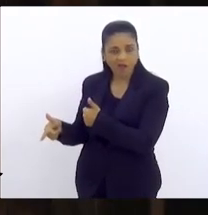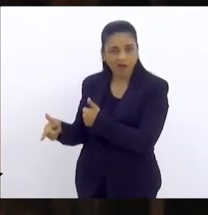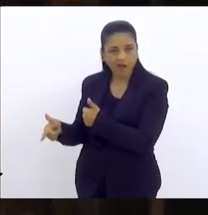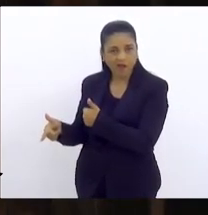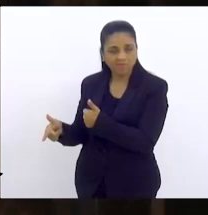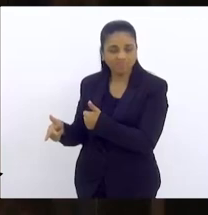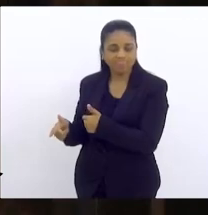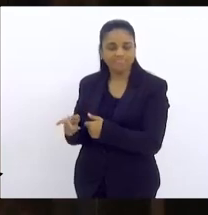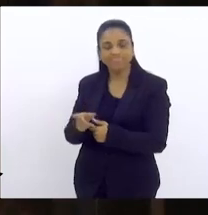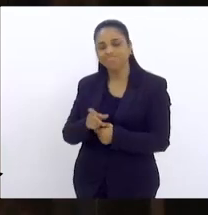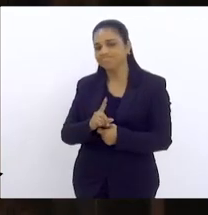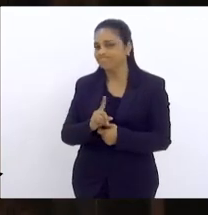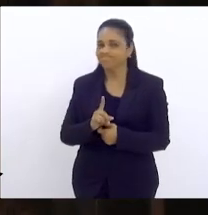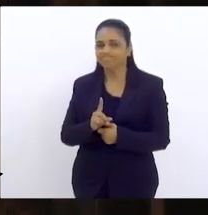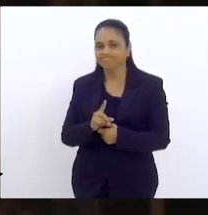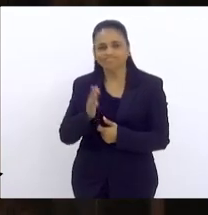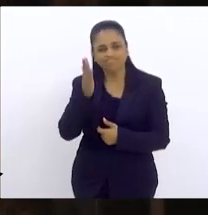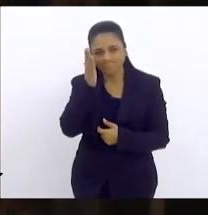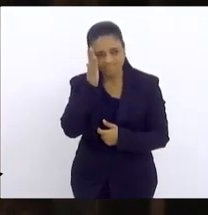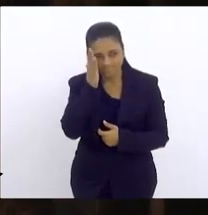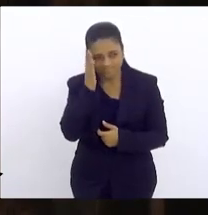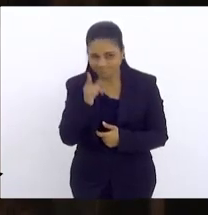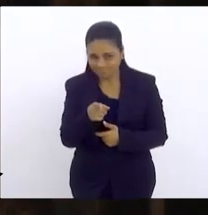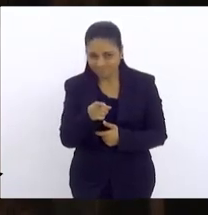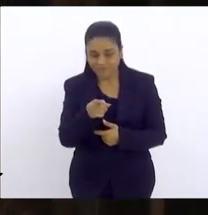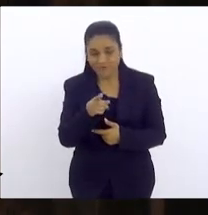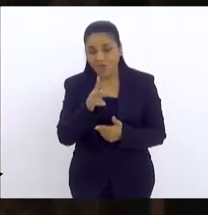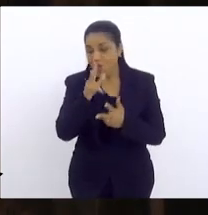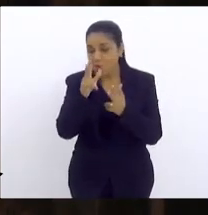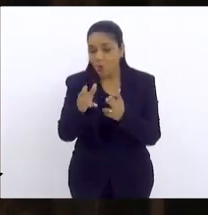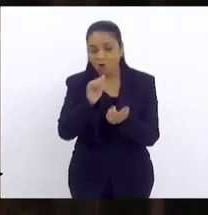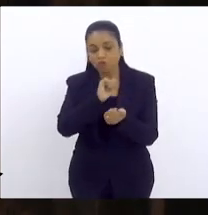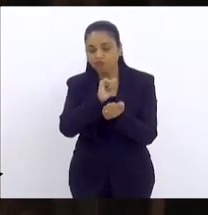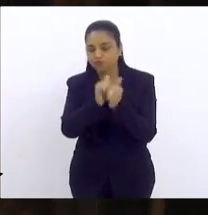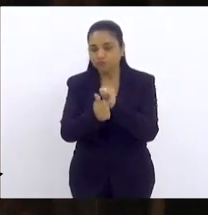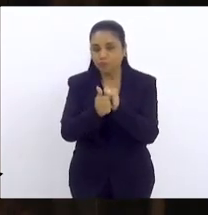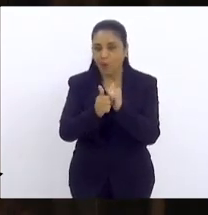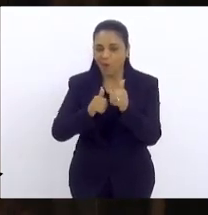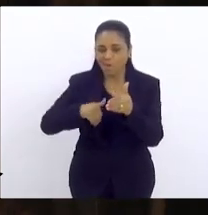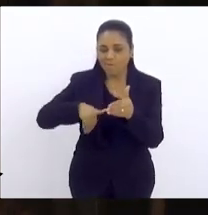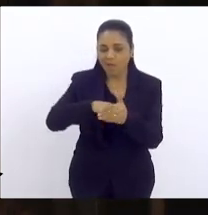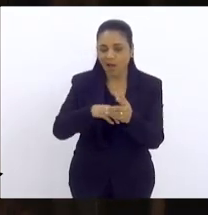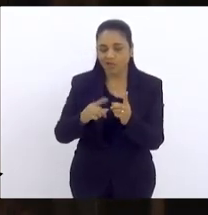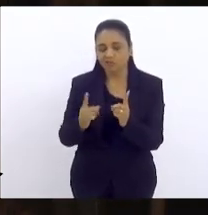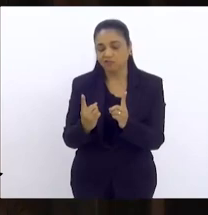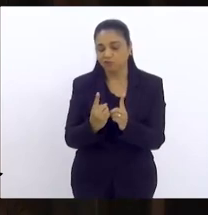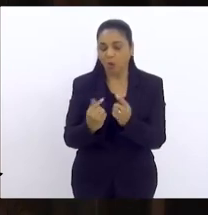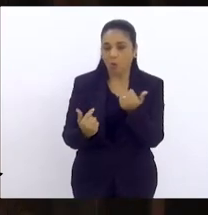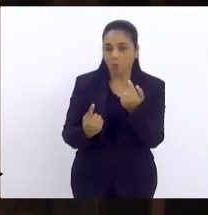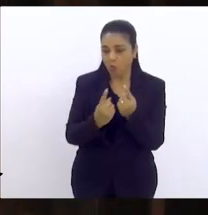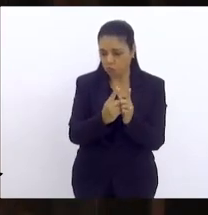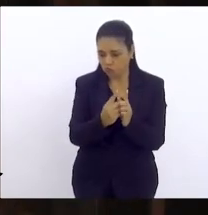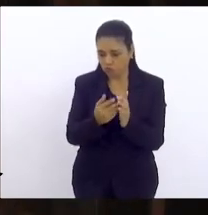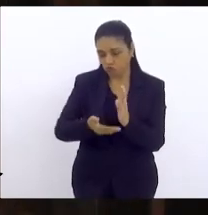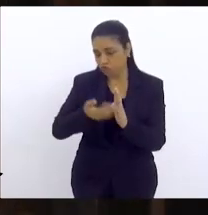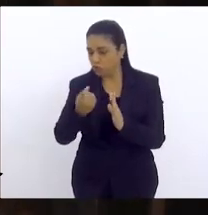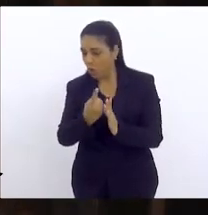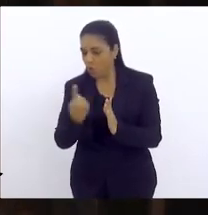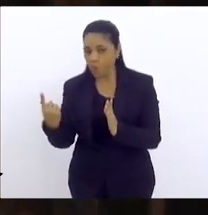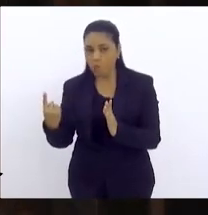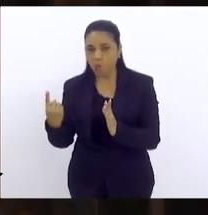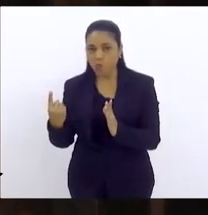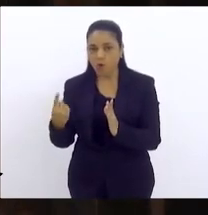a gente sabe que não não é igual um jogo de futebol que você tira um jogador e coloca outro ali vai